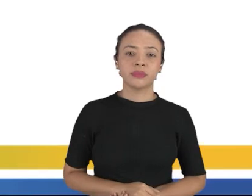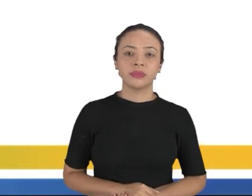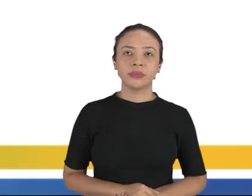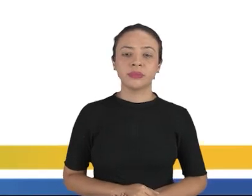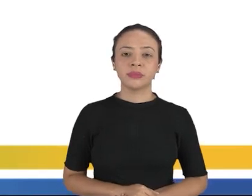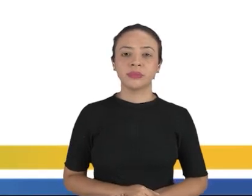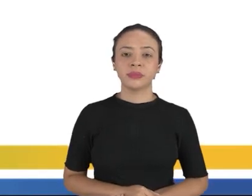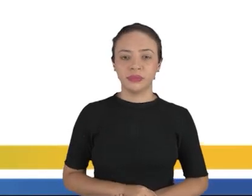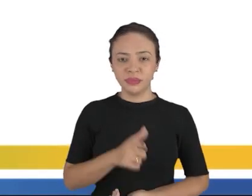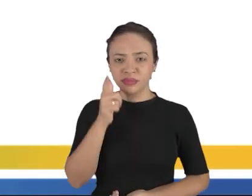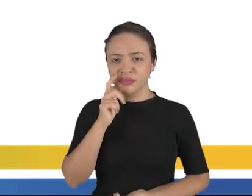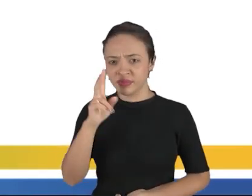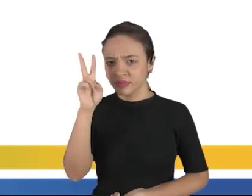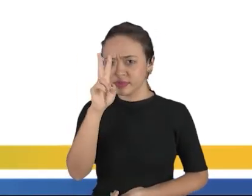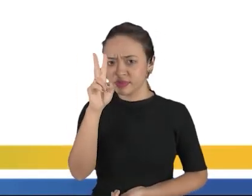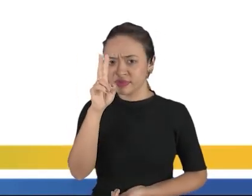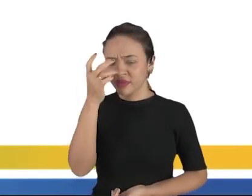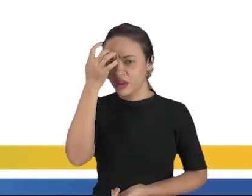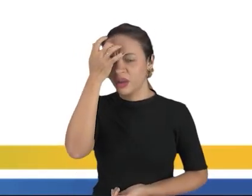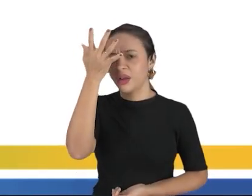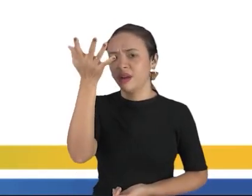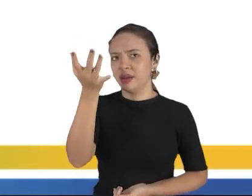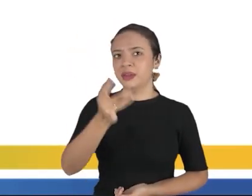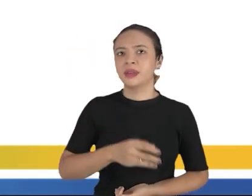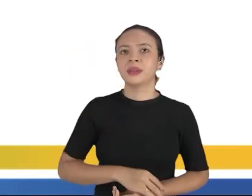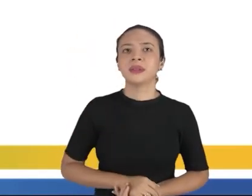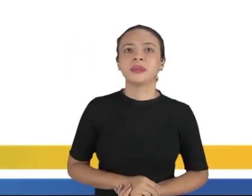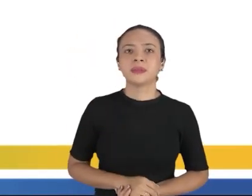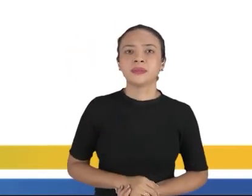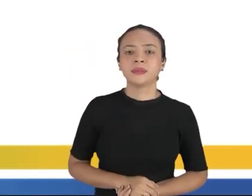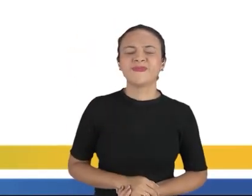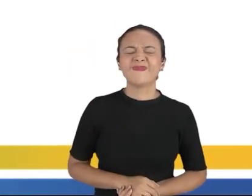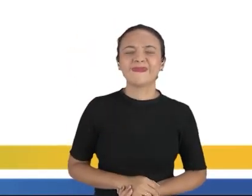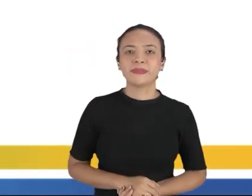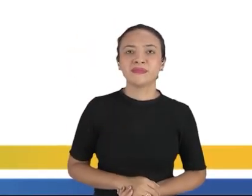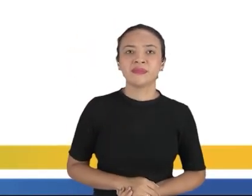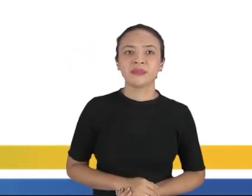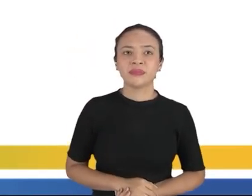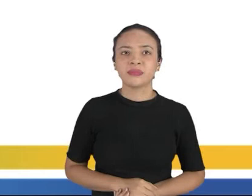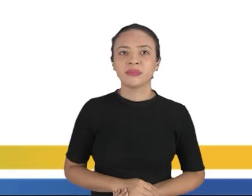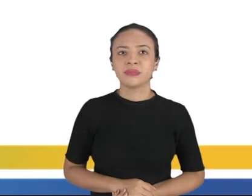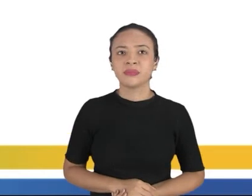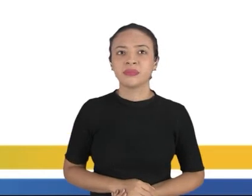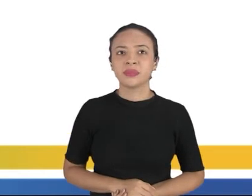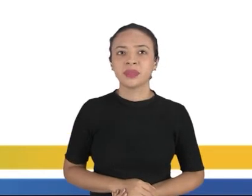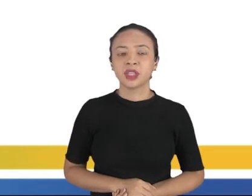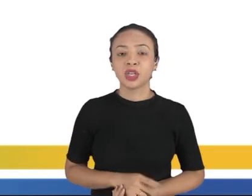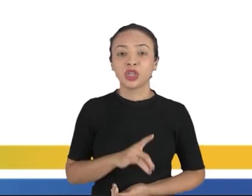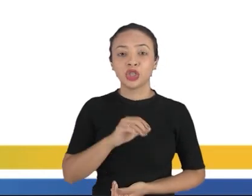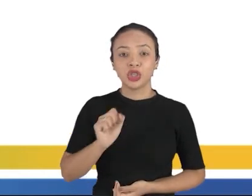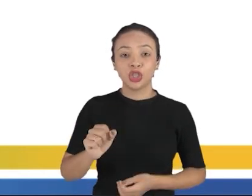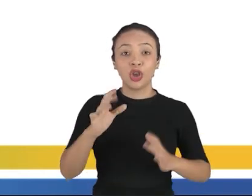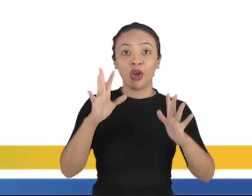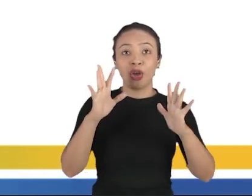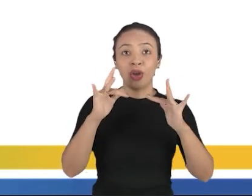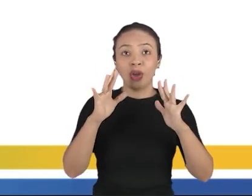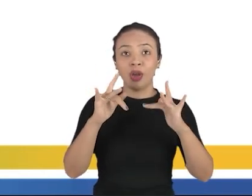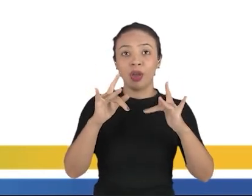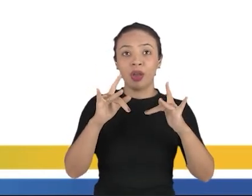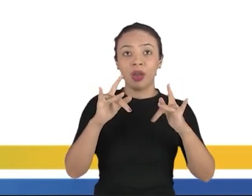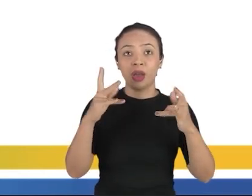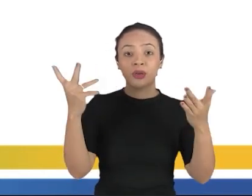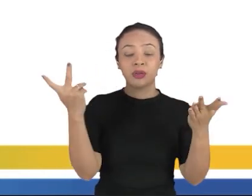E aí, conseguiram lembrar? Tá fácil, né? Então vamos lá ver a resposta. Valentine's Day é celebrado no